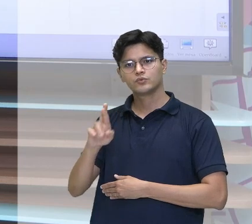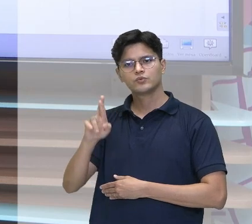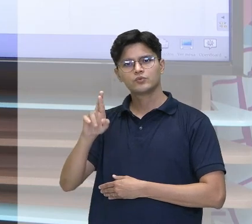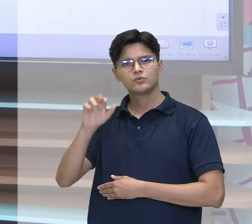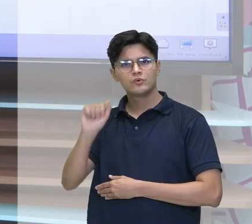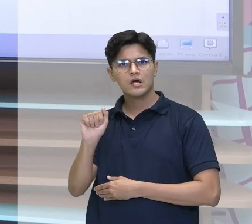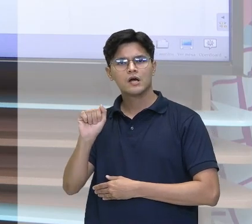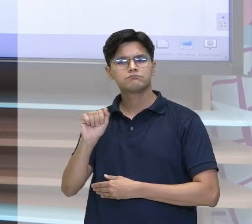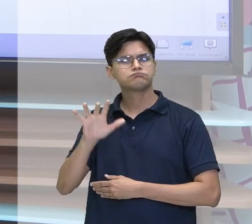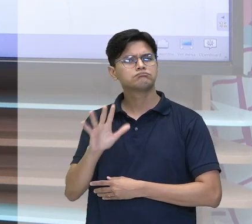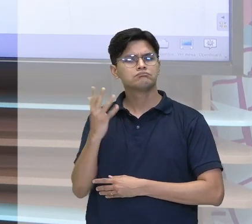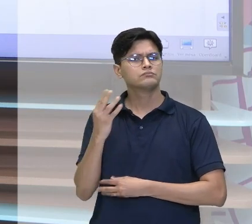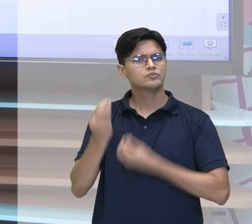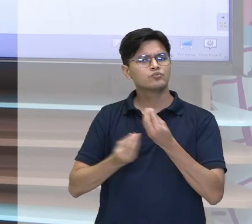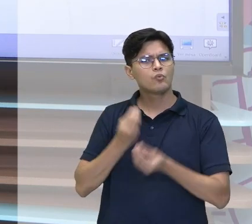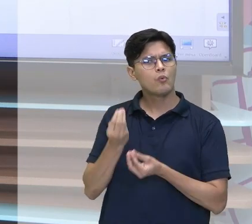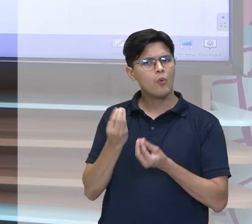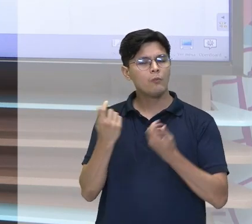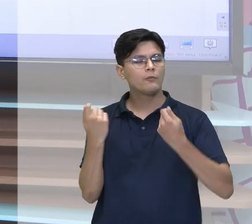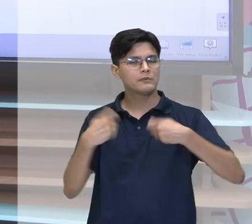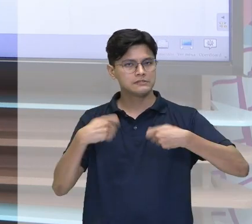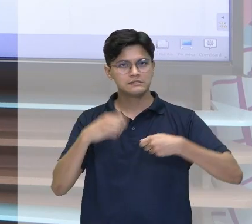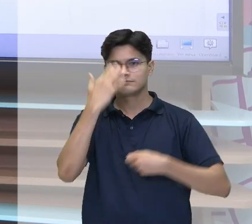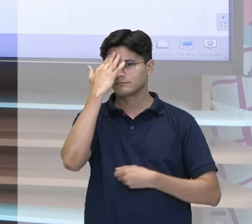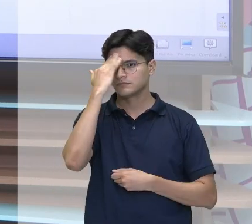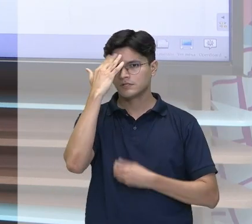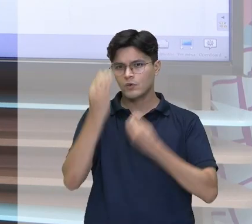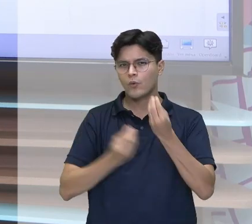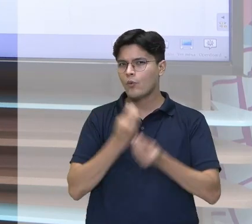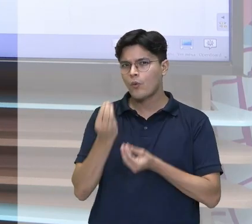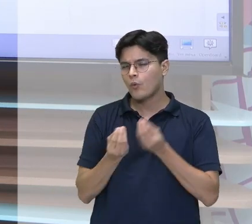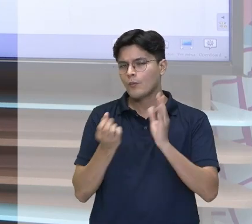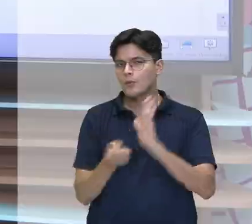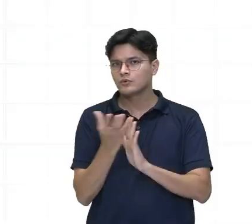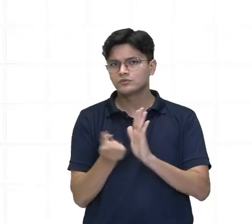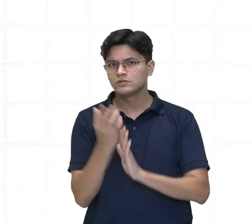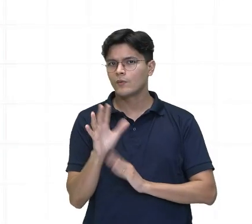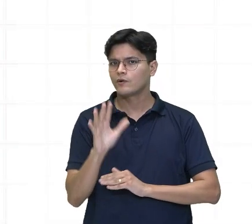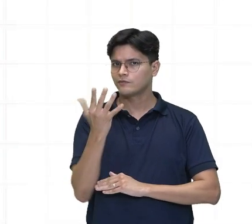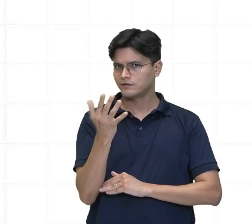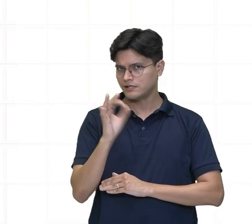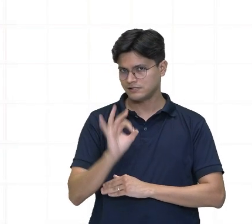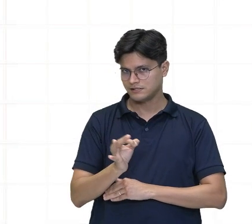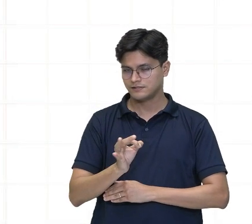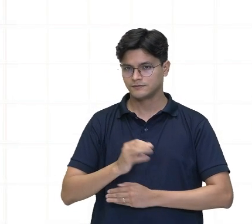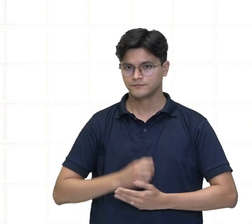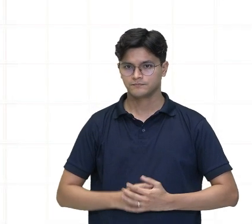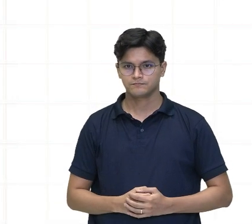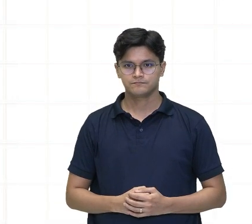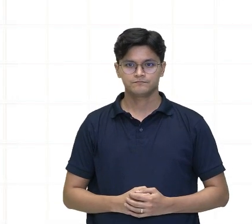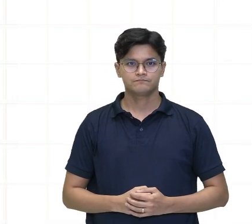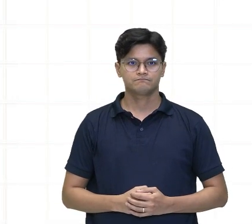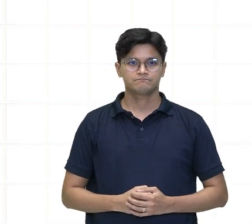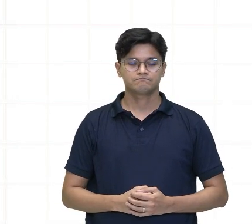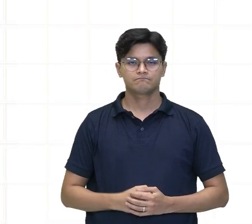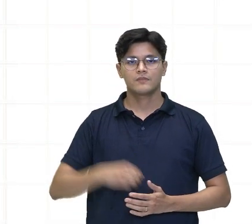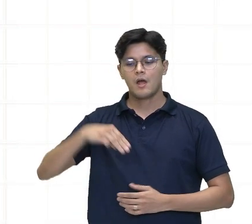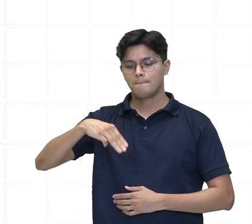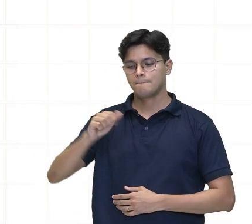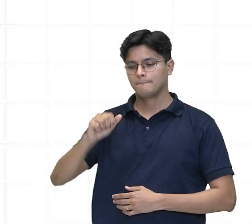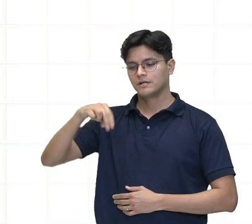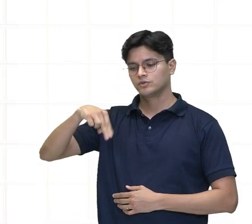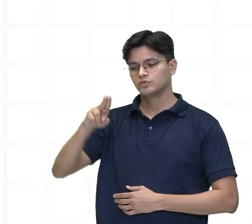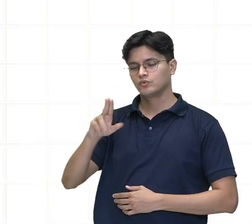essa produção ela é feita dentro da manufatura. Acompanhe aqui comigo. Bem, na manufatura,